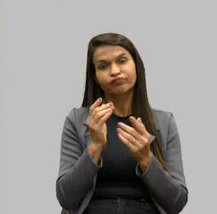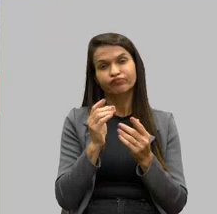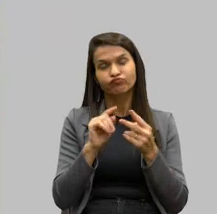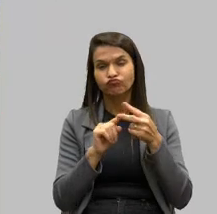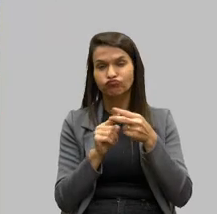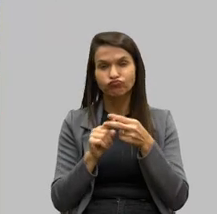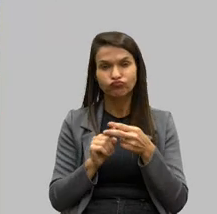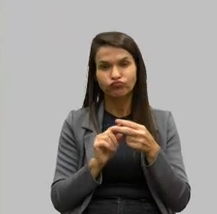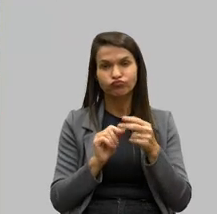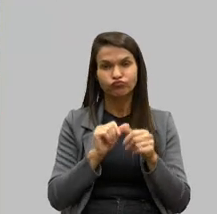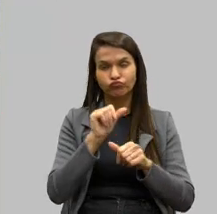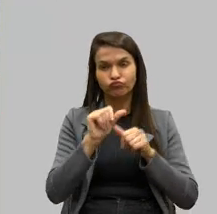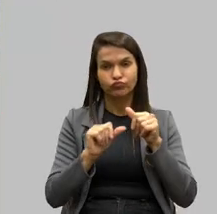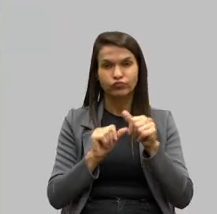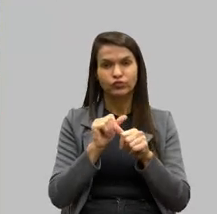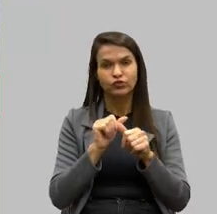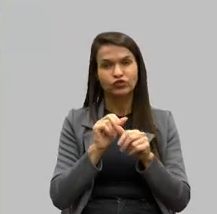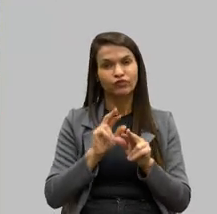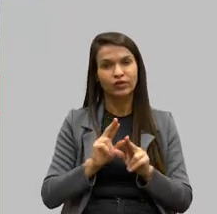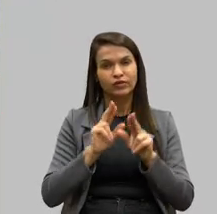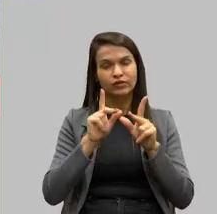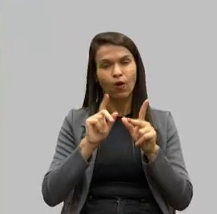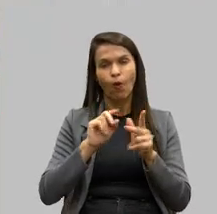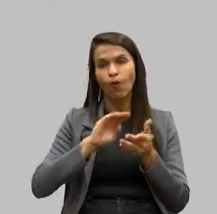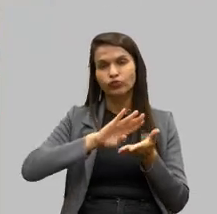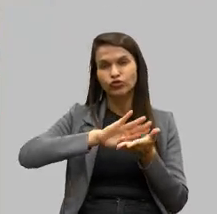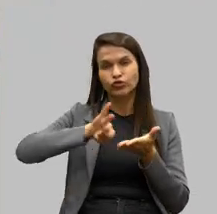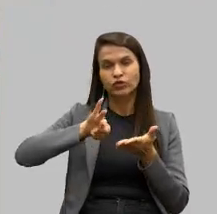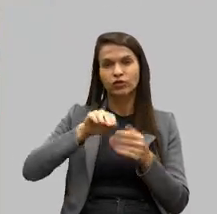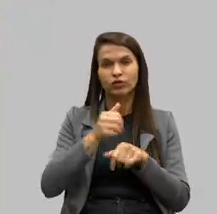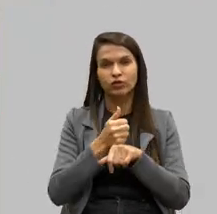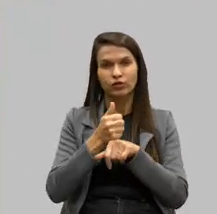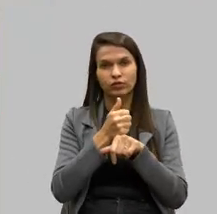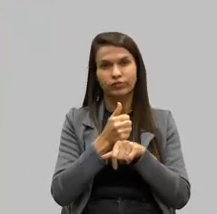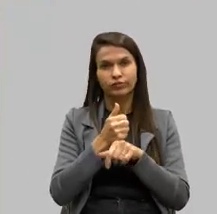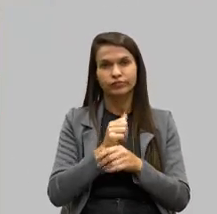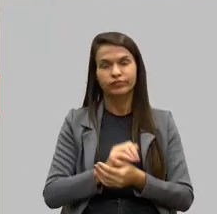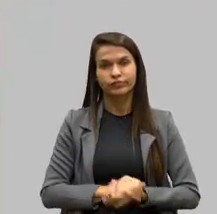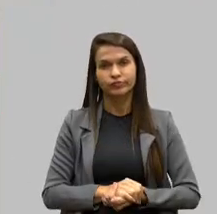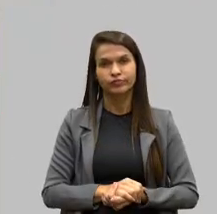ou exclua carreiras do próprio reajuste.